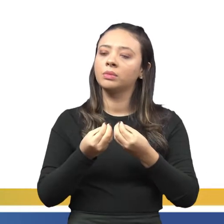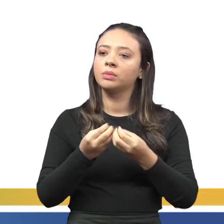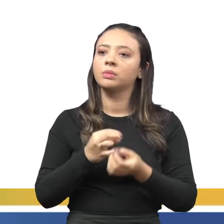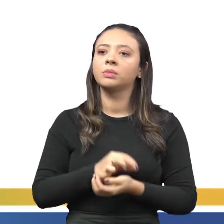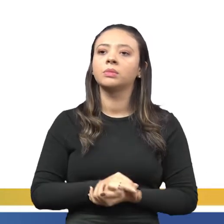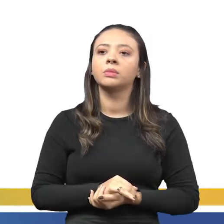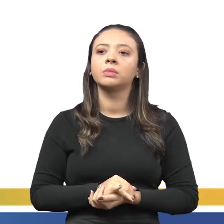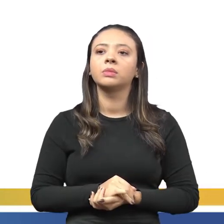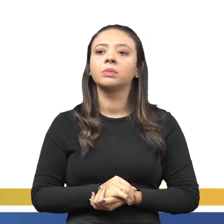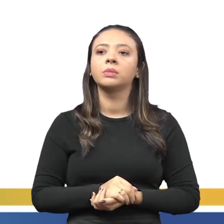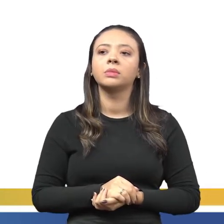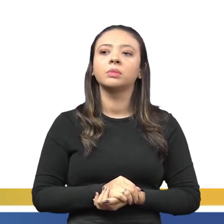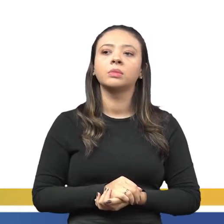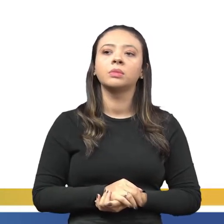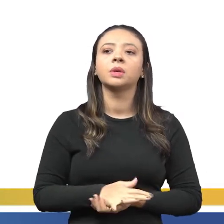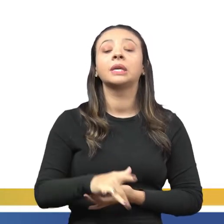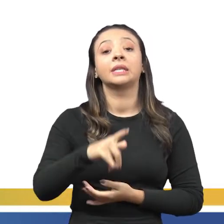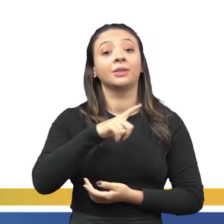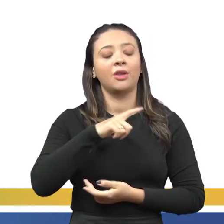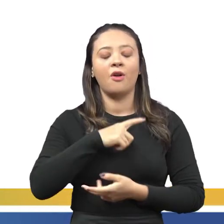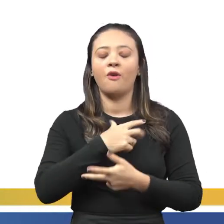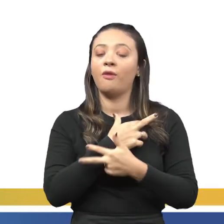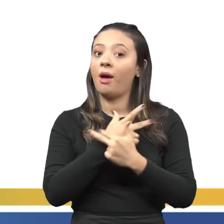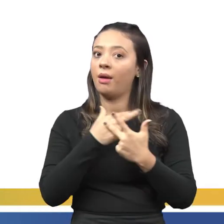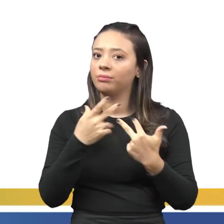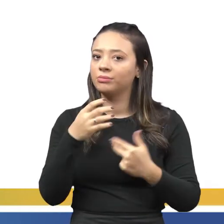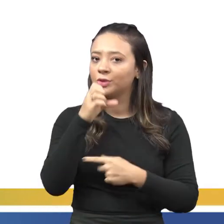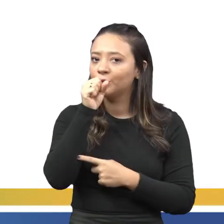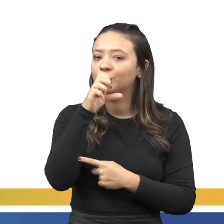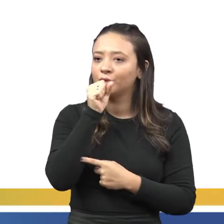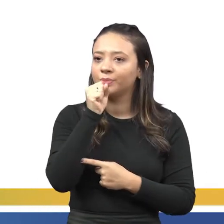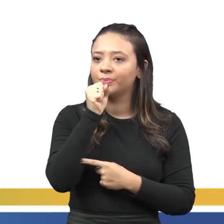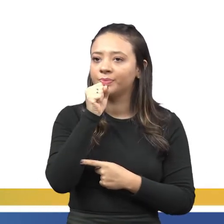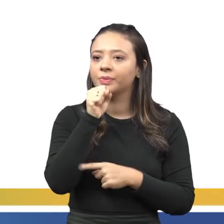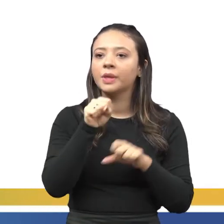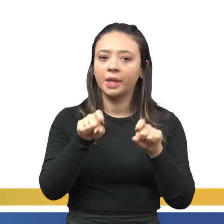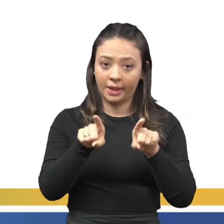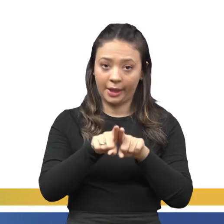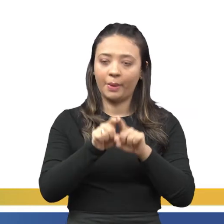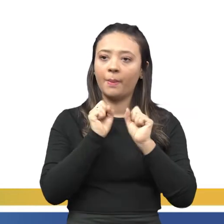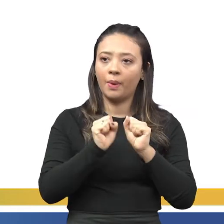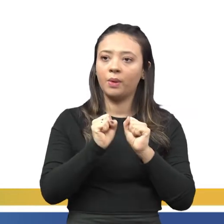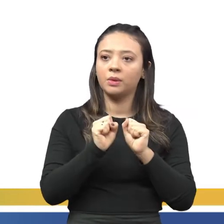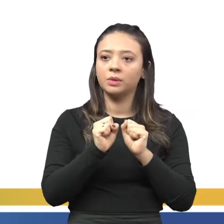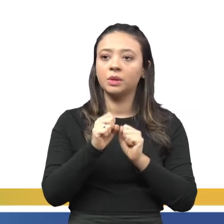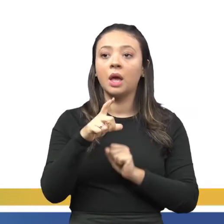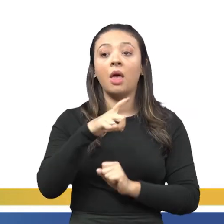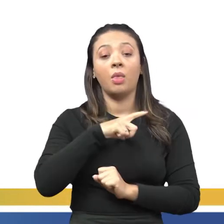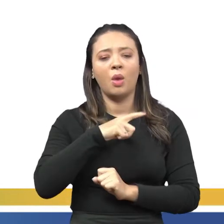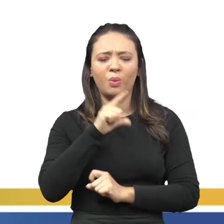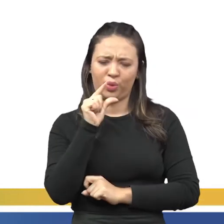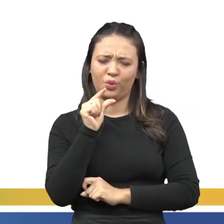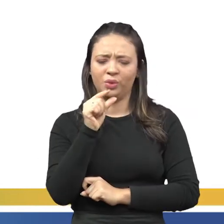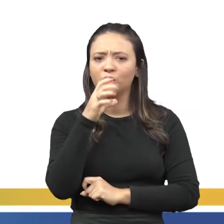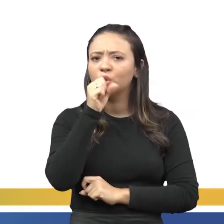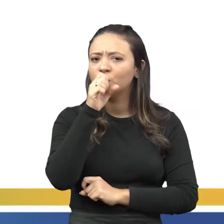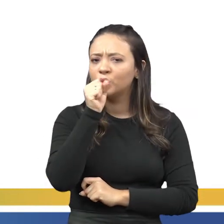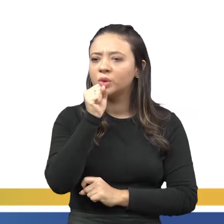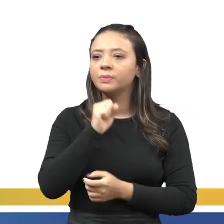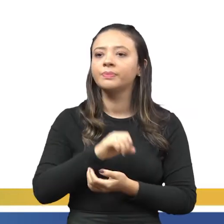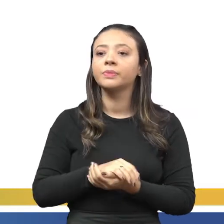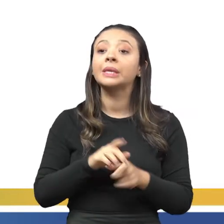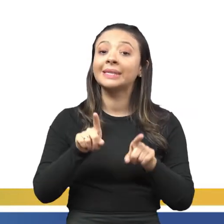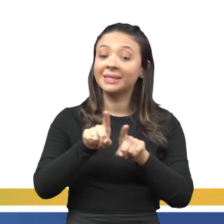posso responder? I have many or a lot of oranges. Eu tenho muitas laranjas. I have a